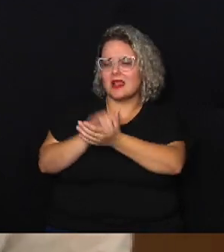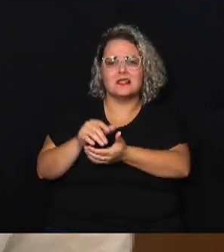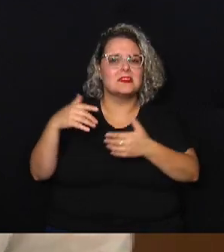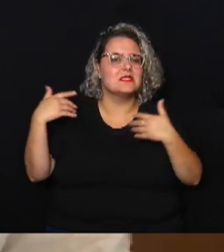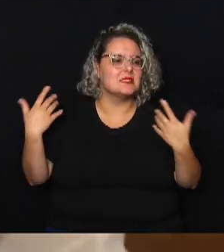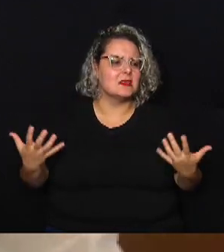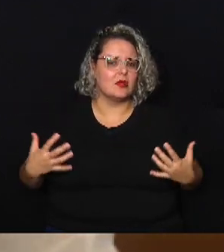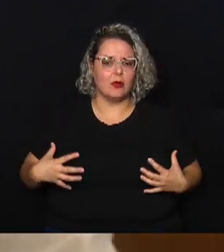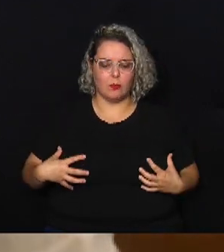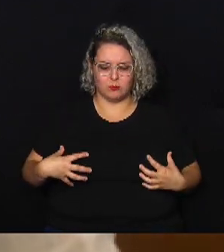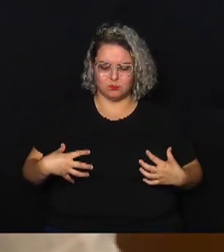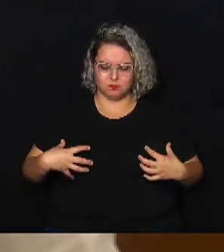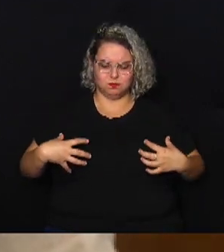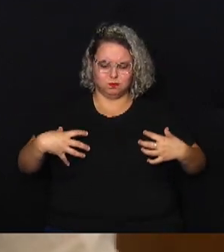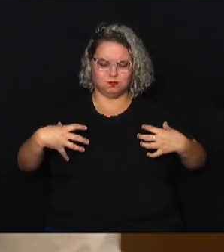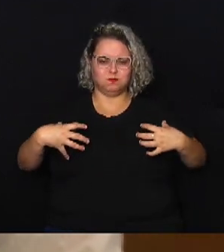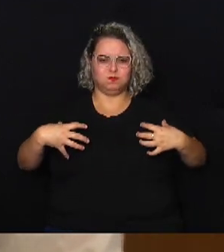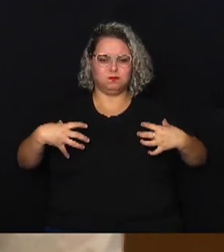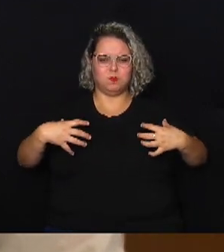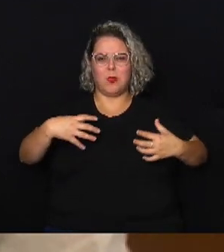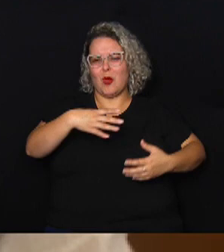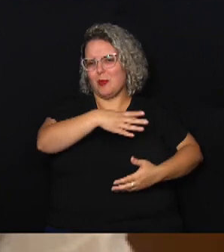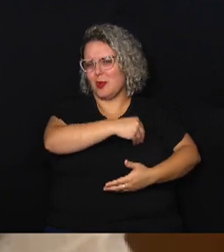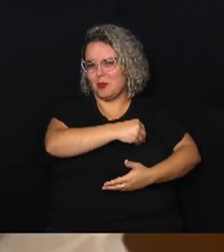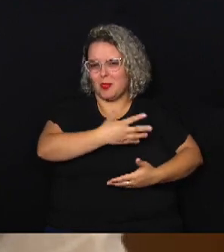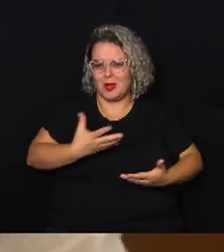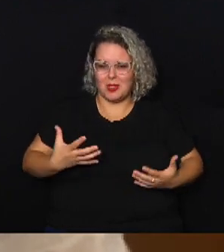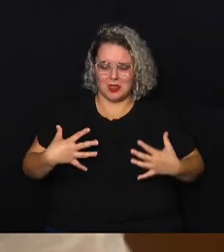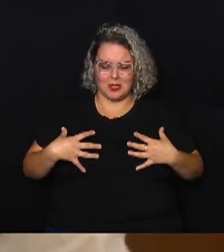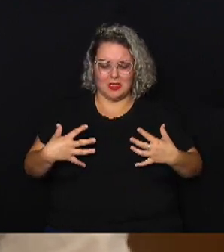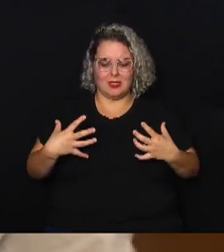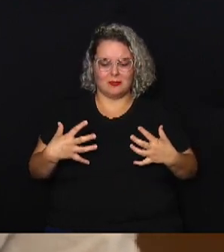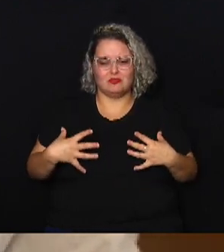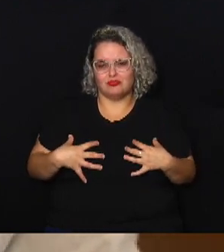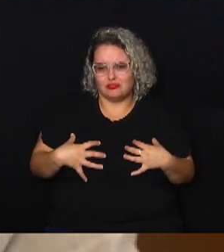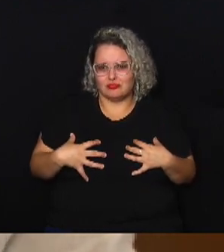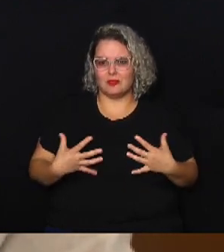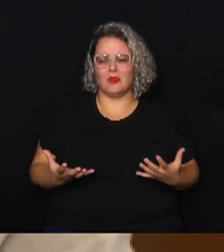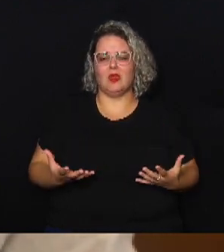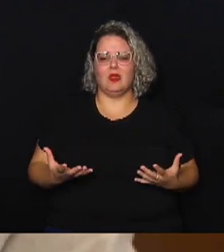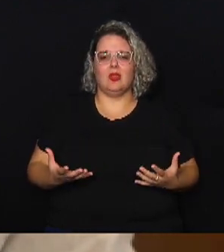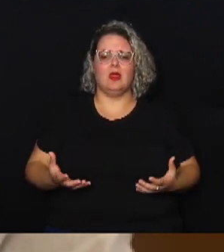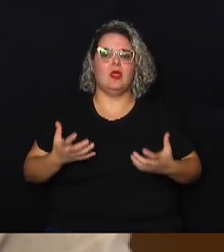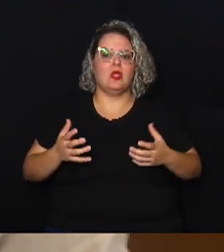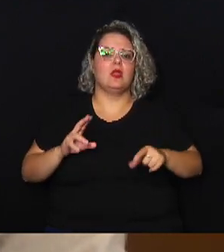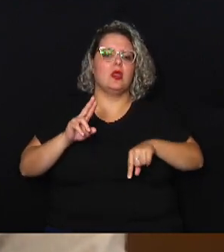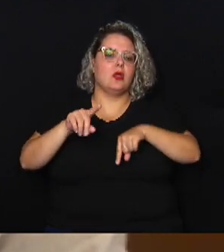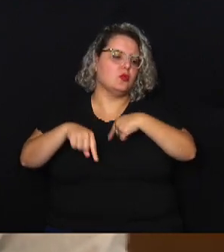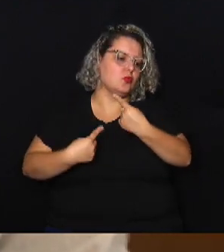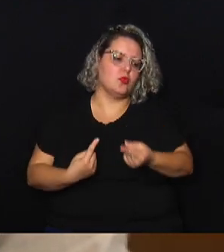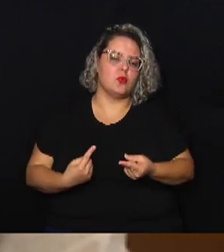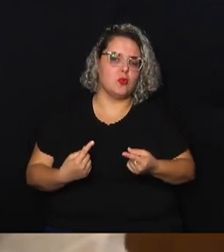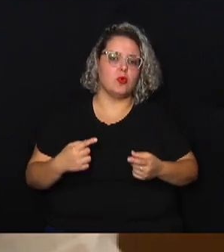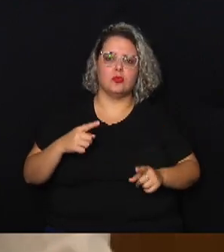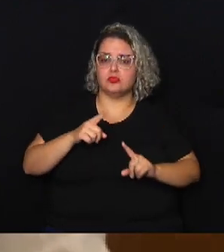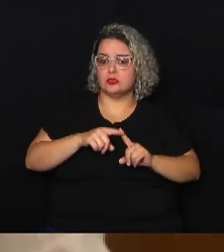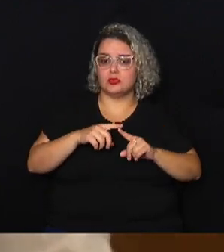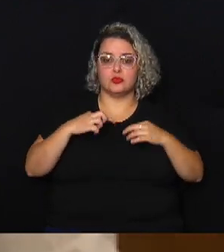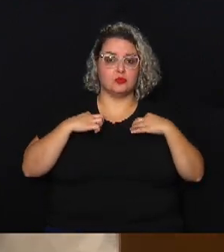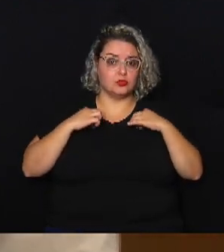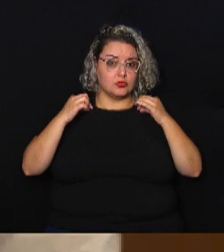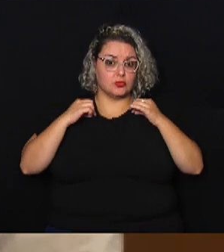muito grande porque aumentou o volume, quero diminuir, quero usar um outro tipo de vestimenta, não quero